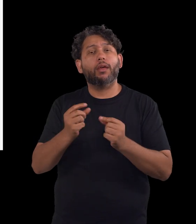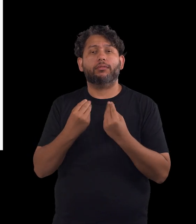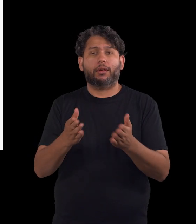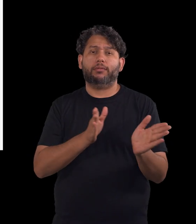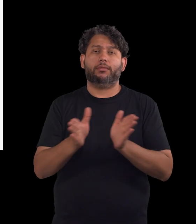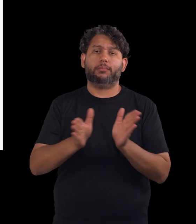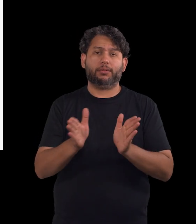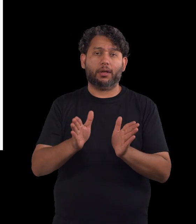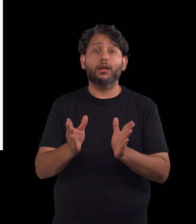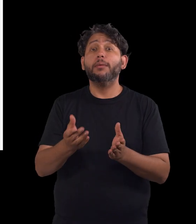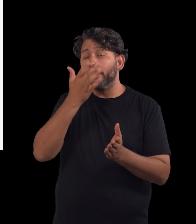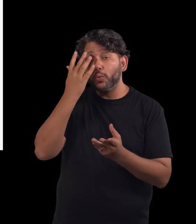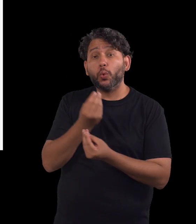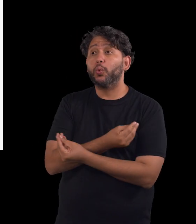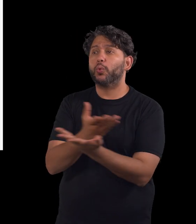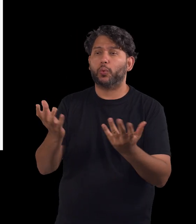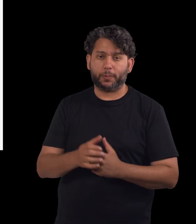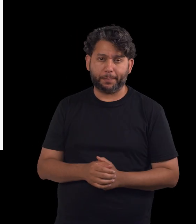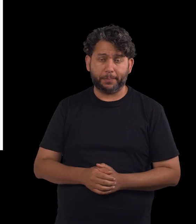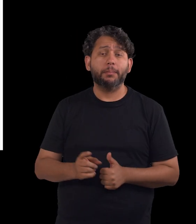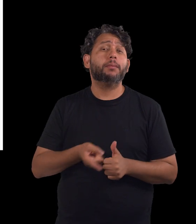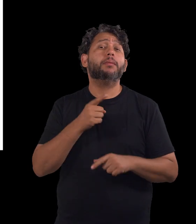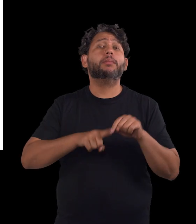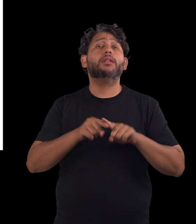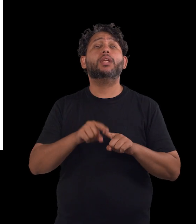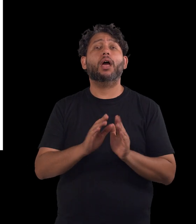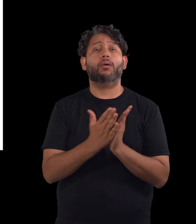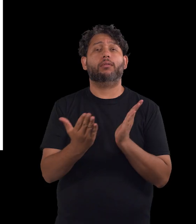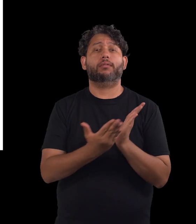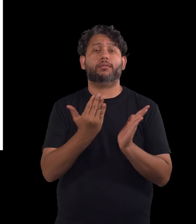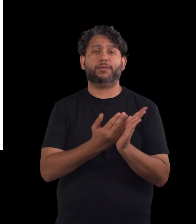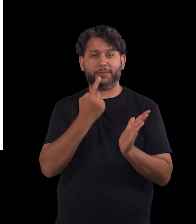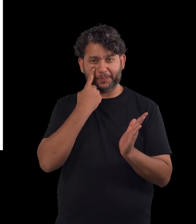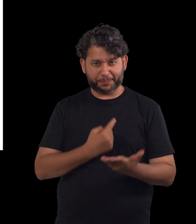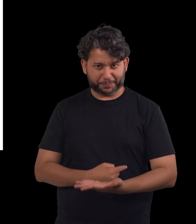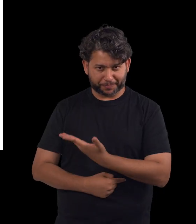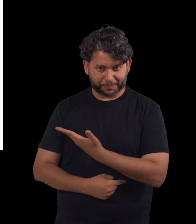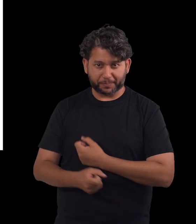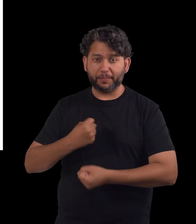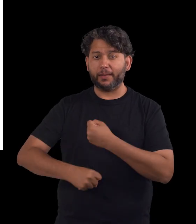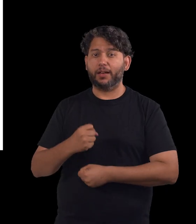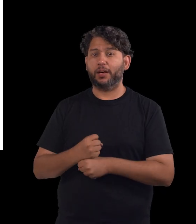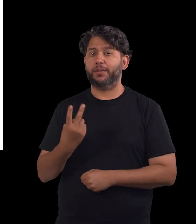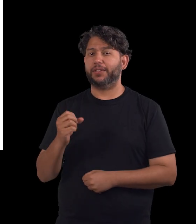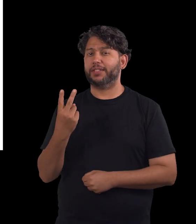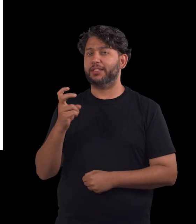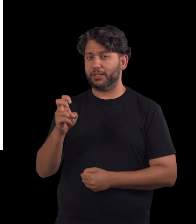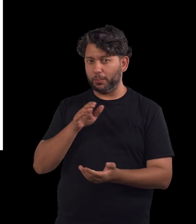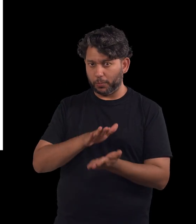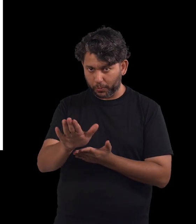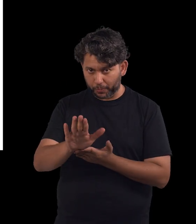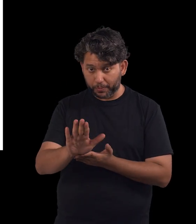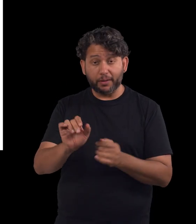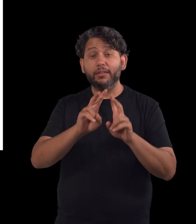para serem acessíveis a diversos públicos. O primeiro material é o livro, publicado em